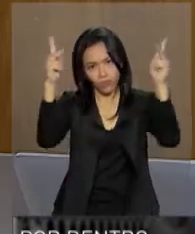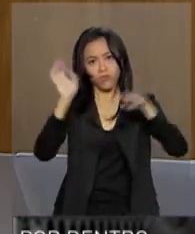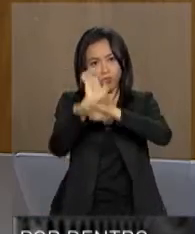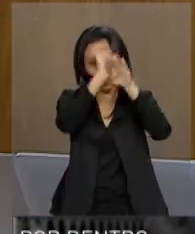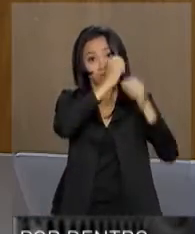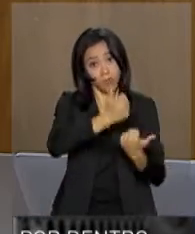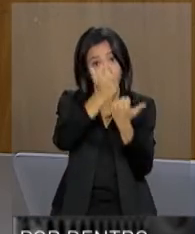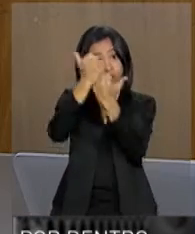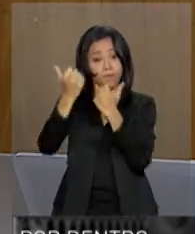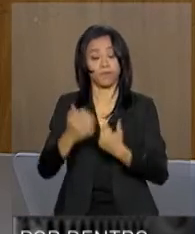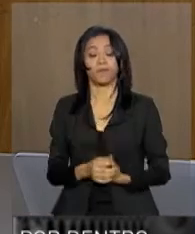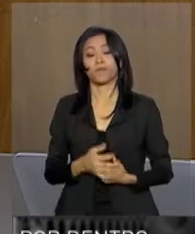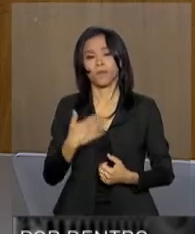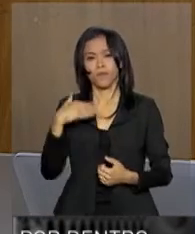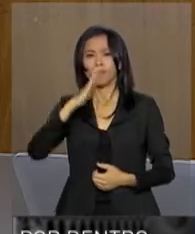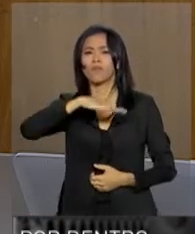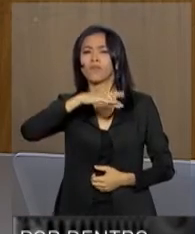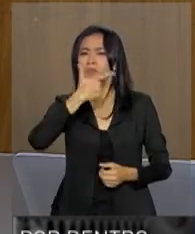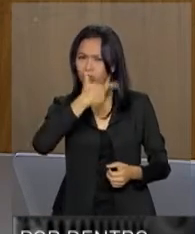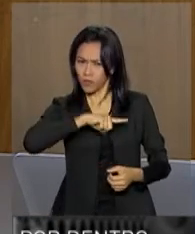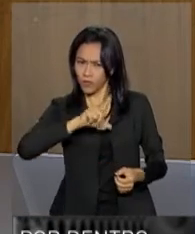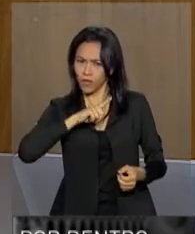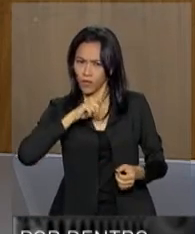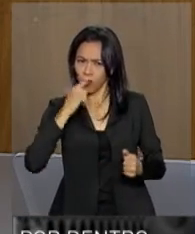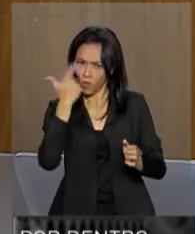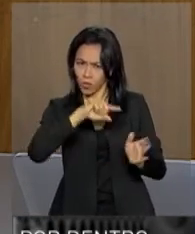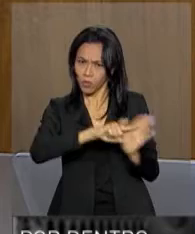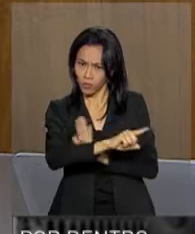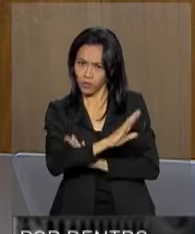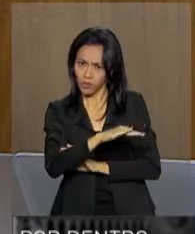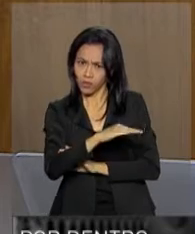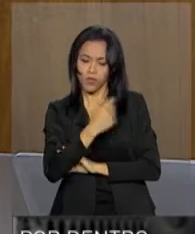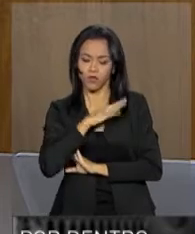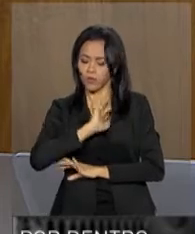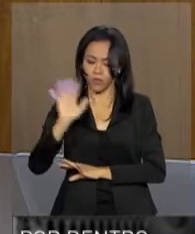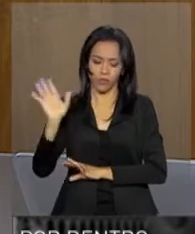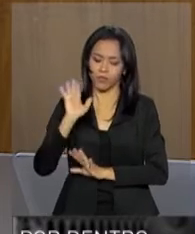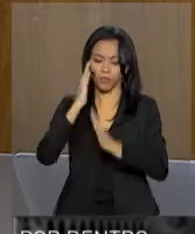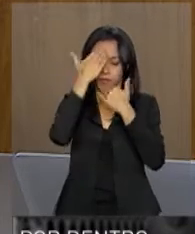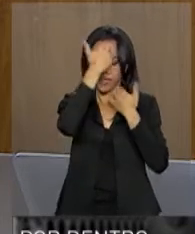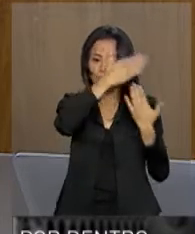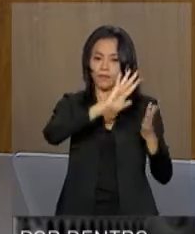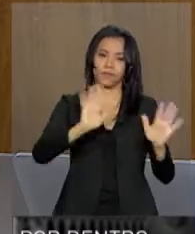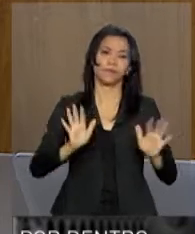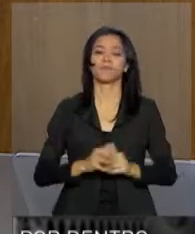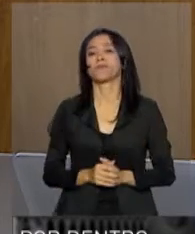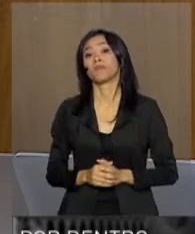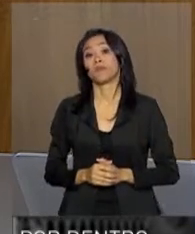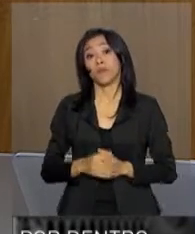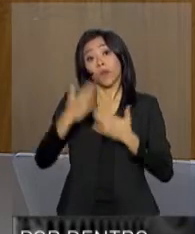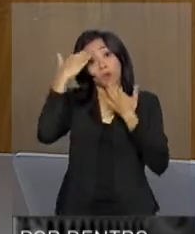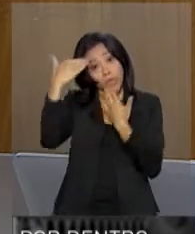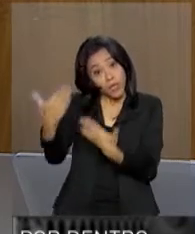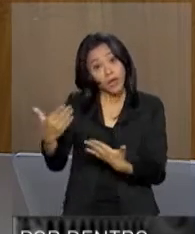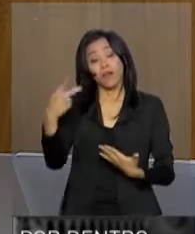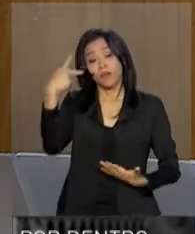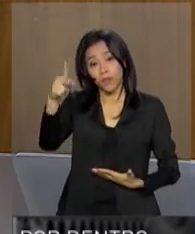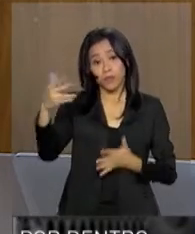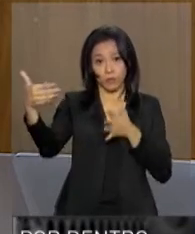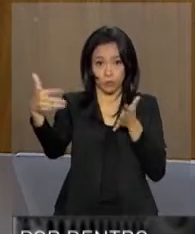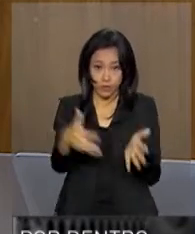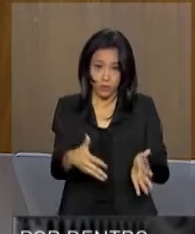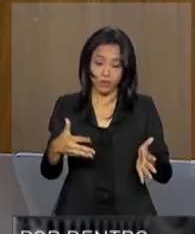vida você tem mais alguma pergunta pelo ministro para essa parte do papel muito obrigado meu muito obrigada fábio pela sua